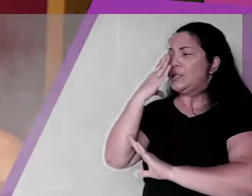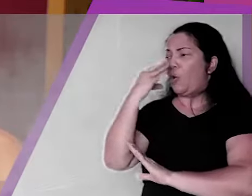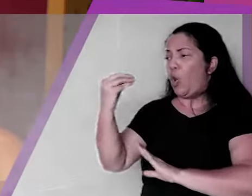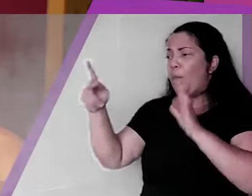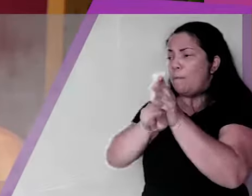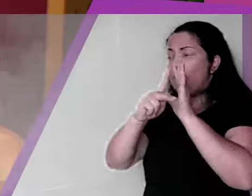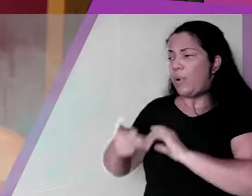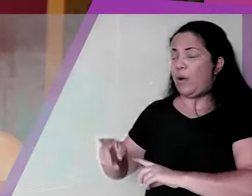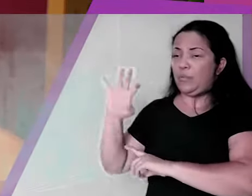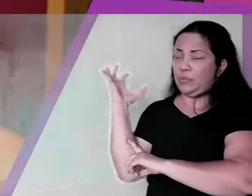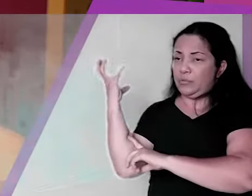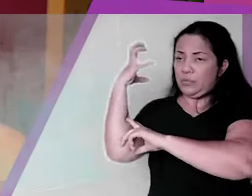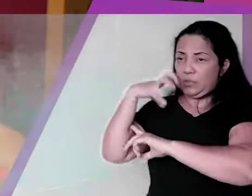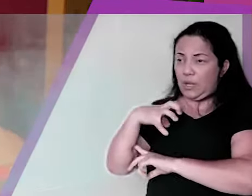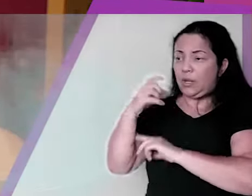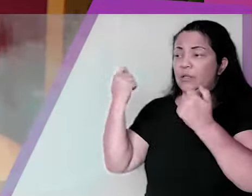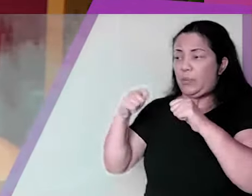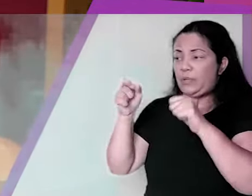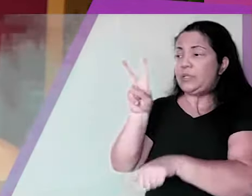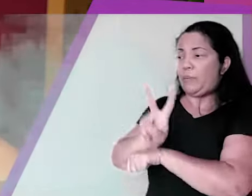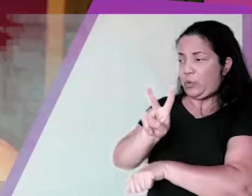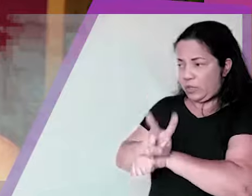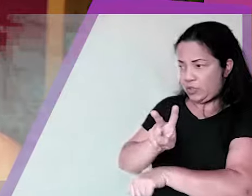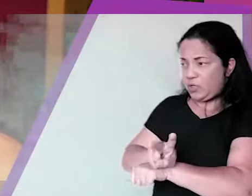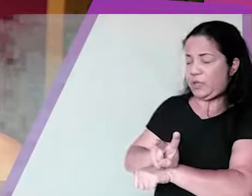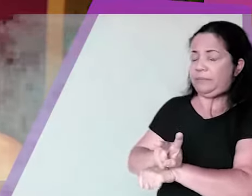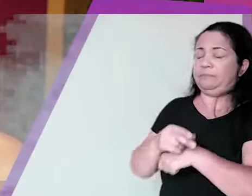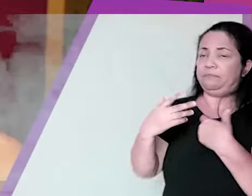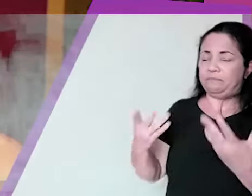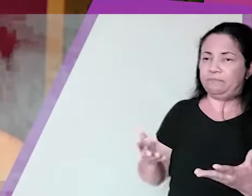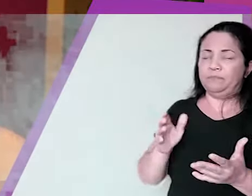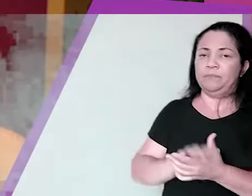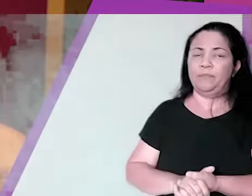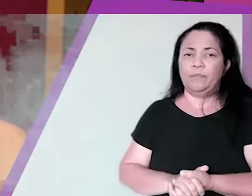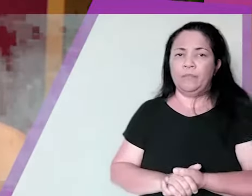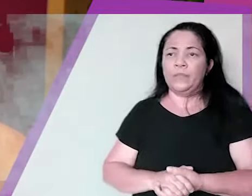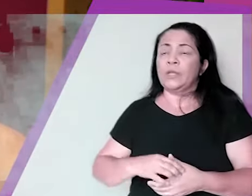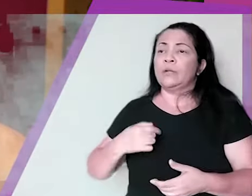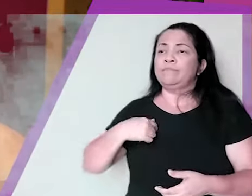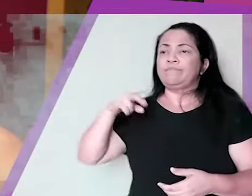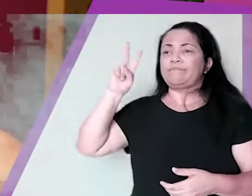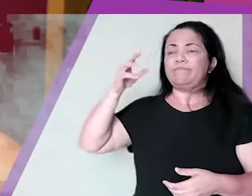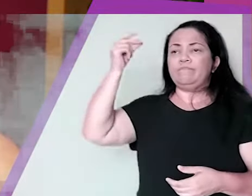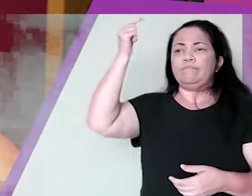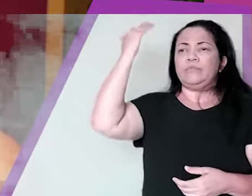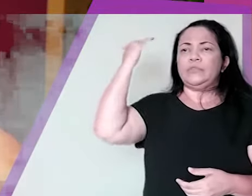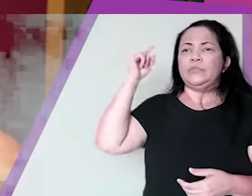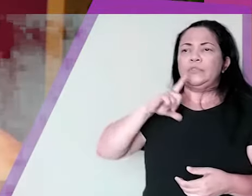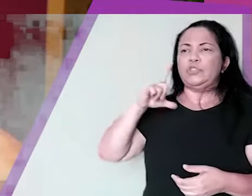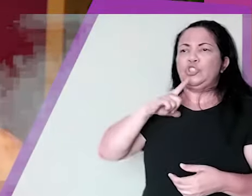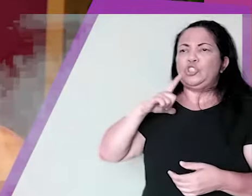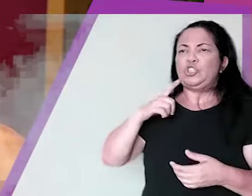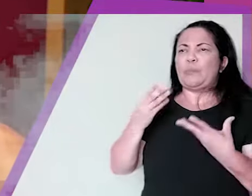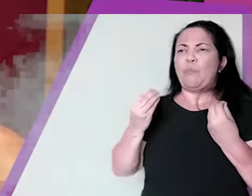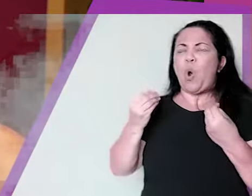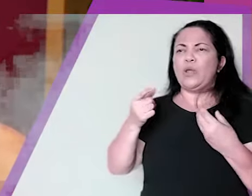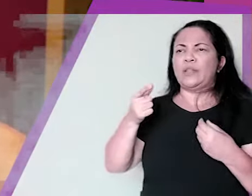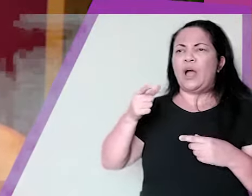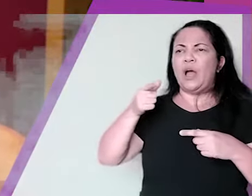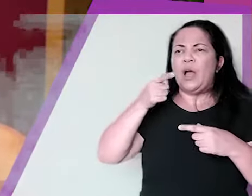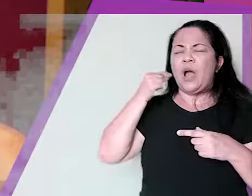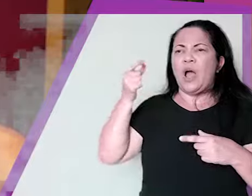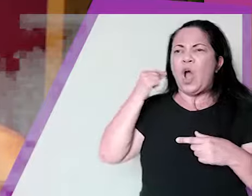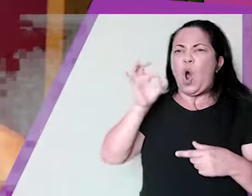bastante ameaçado, né? E é um bicho que a gente só encontra nessa região. Então, precisa muita atenção. A